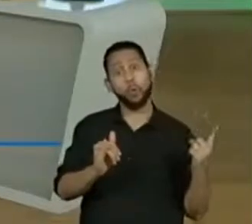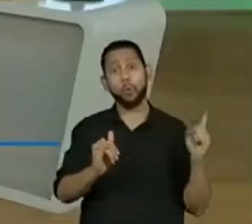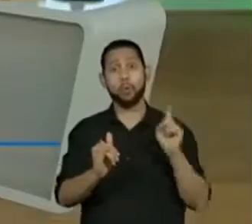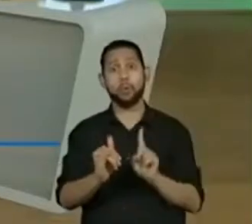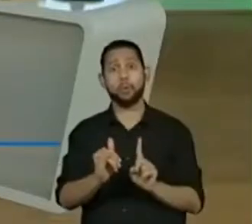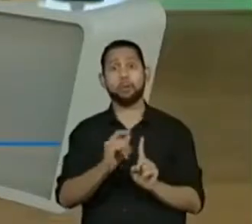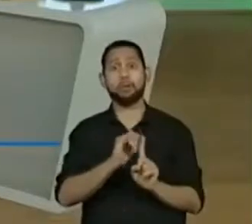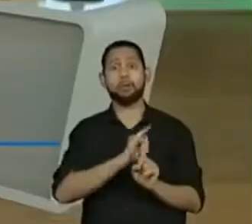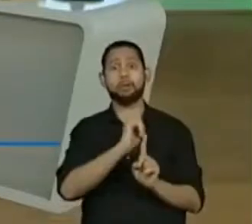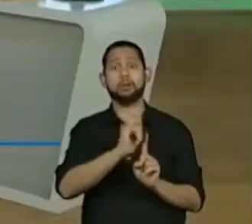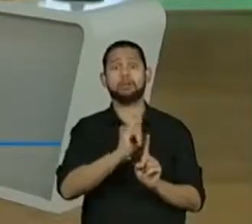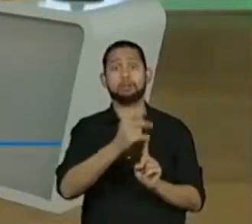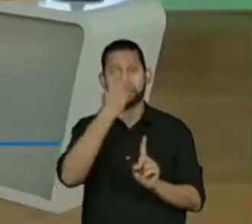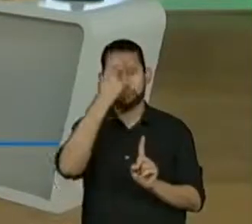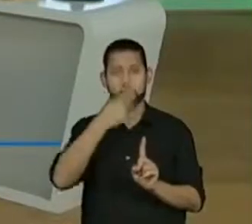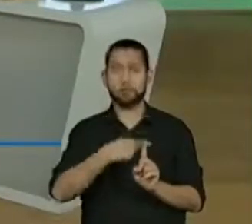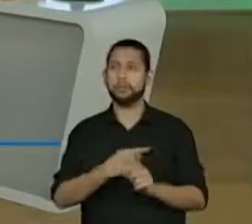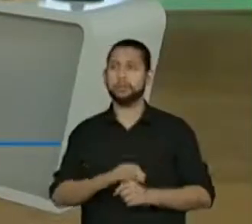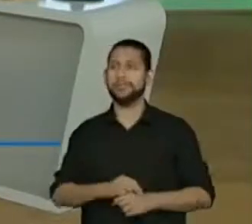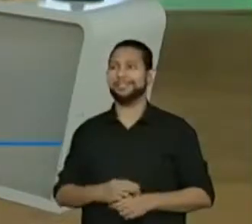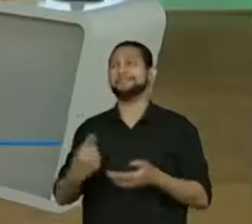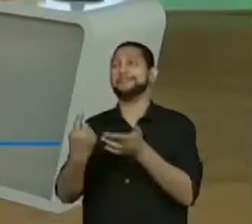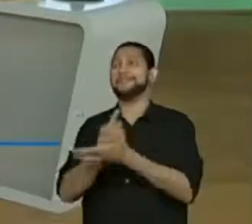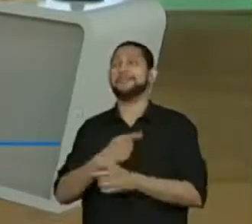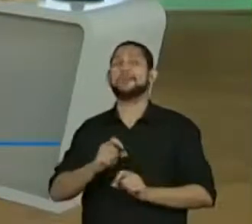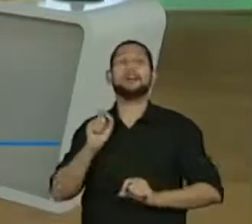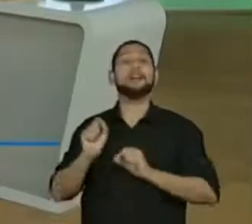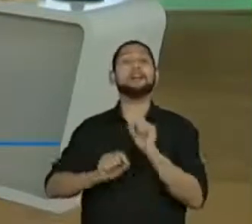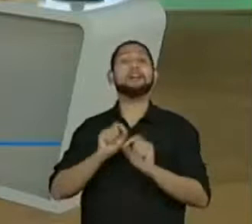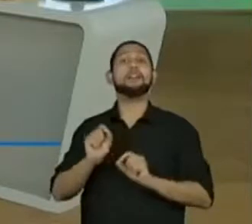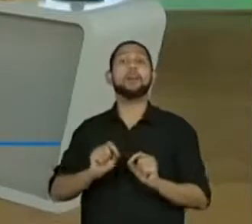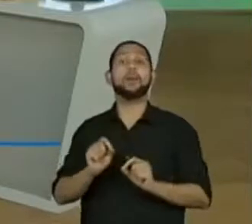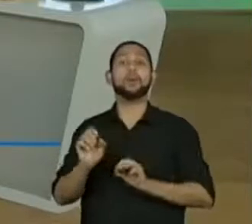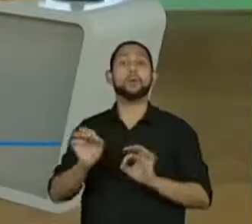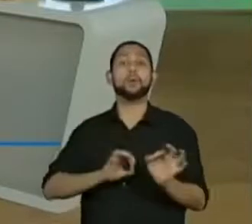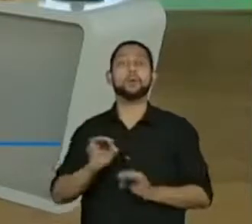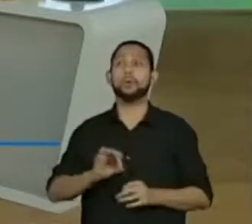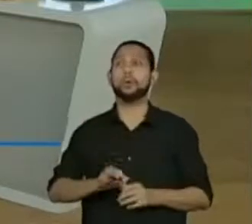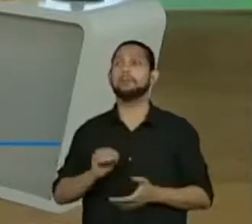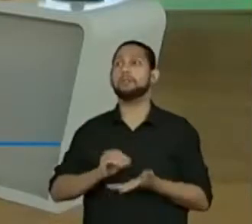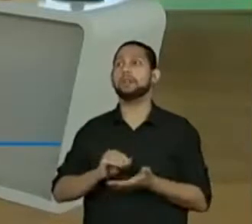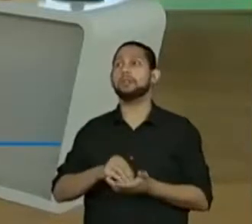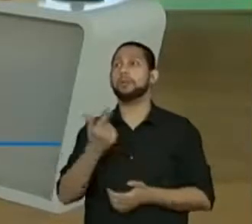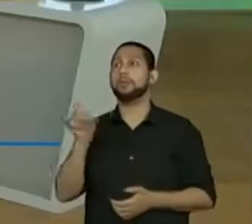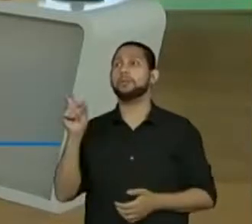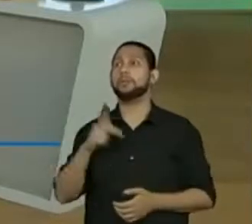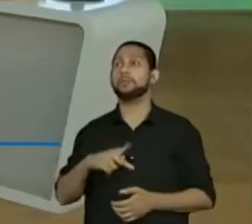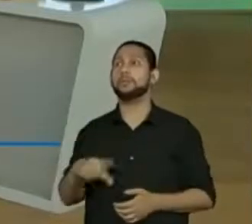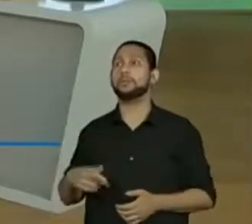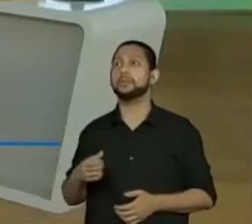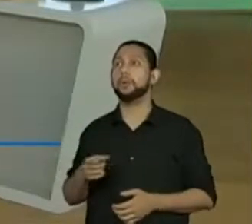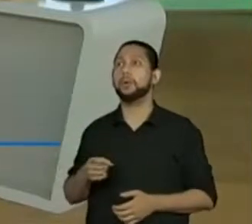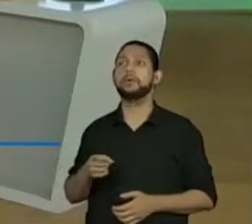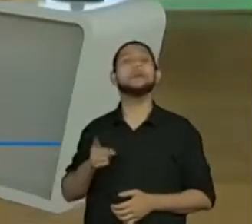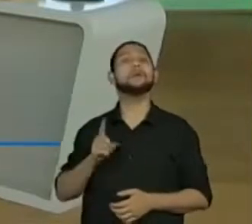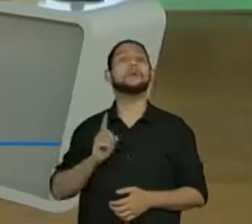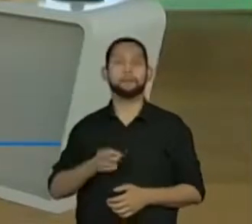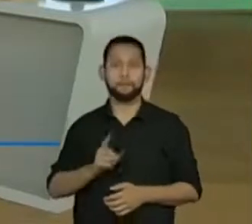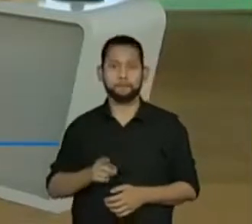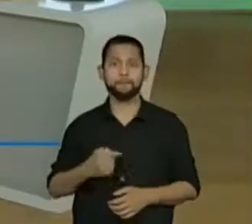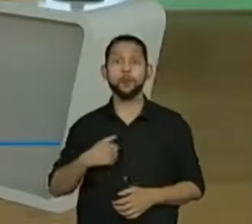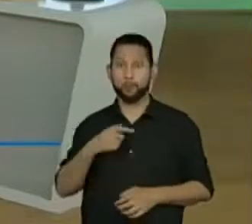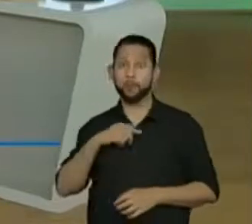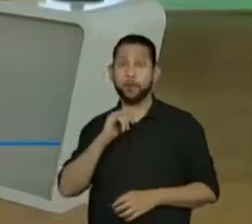falando assim a quem organizou achei legal teve gente lembrando de vários outros professores aqui do centro de mídias eu